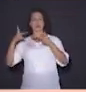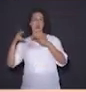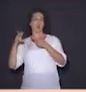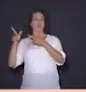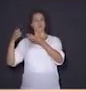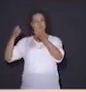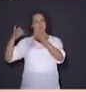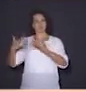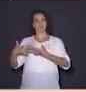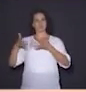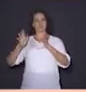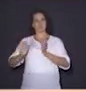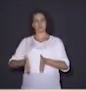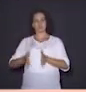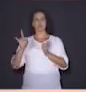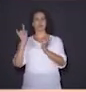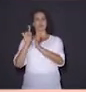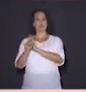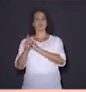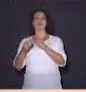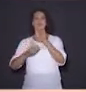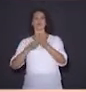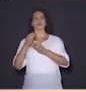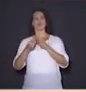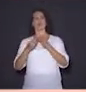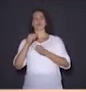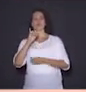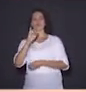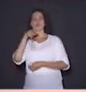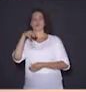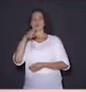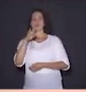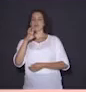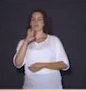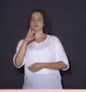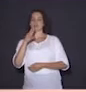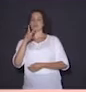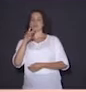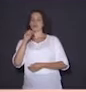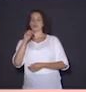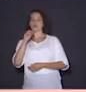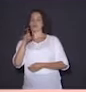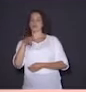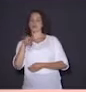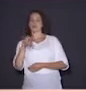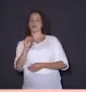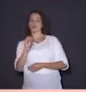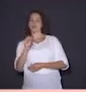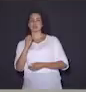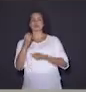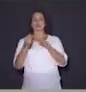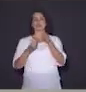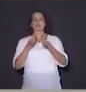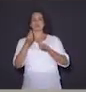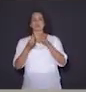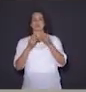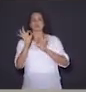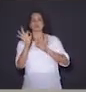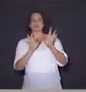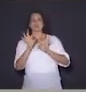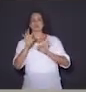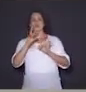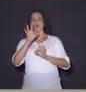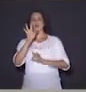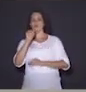mas eles perguntam como intervozes está tratando as chamadas pequenininhos também sobre as